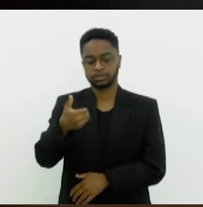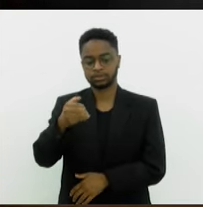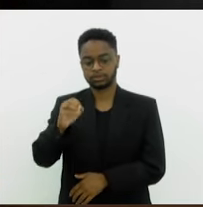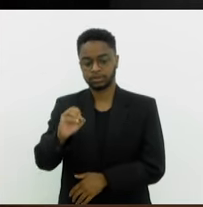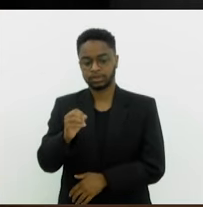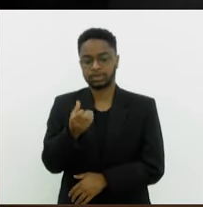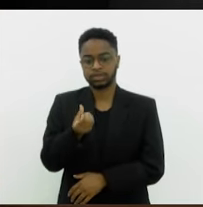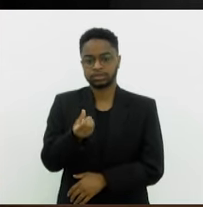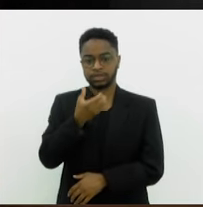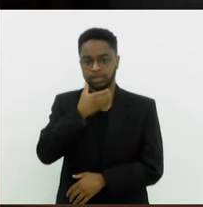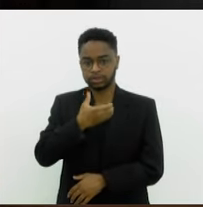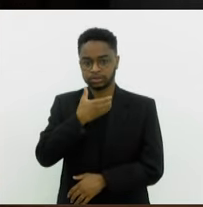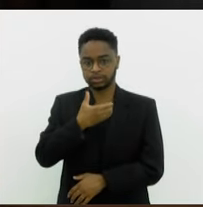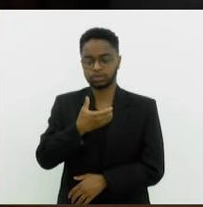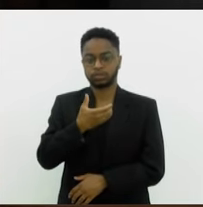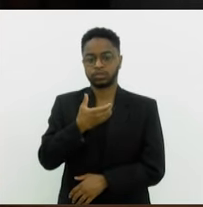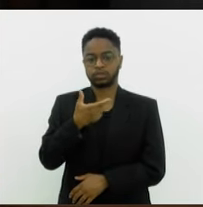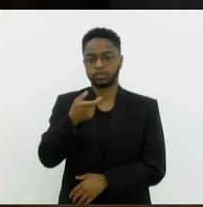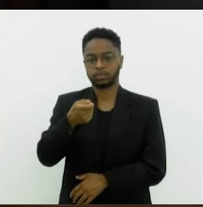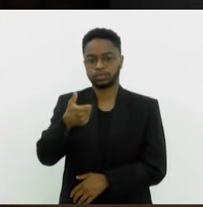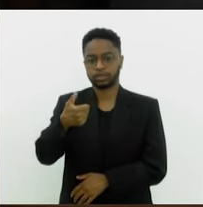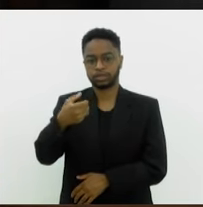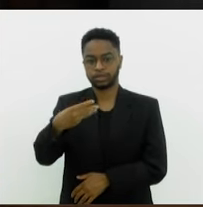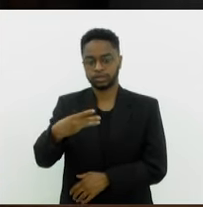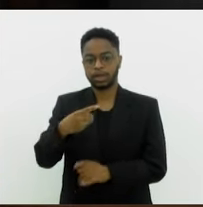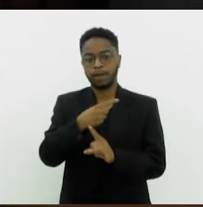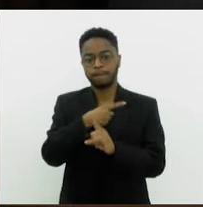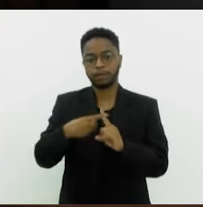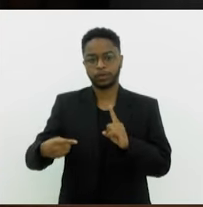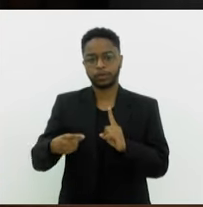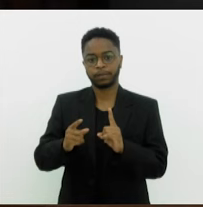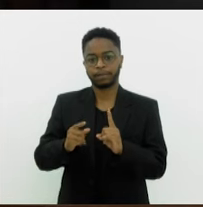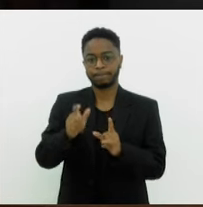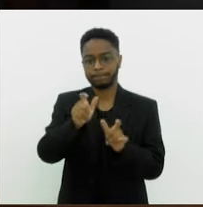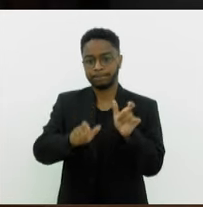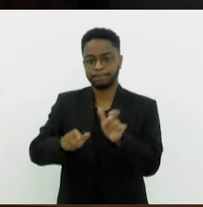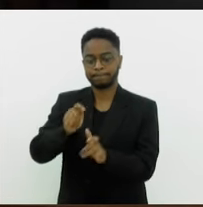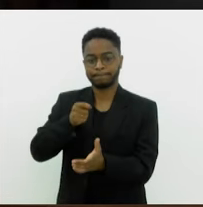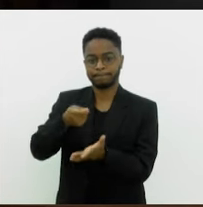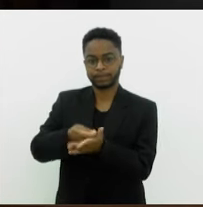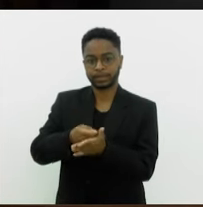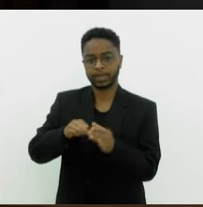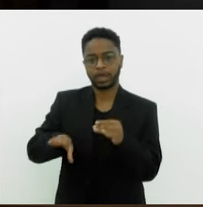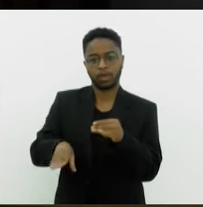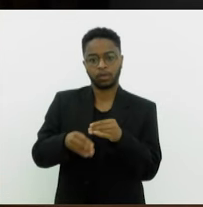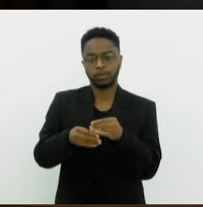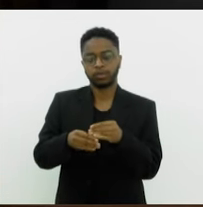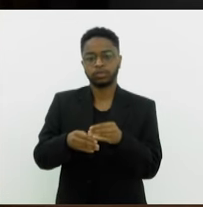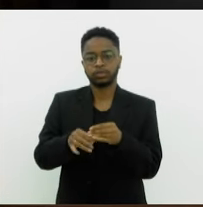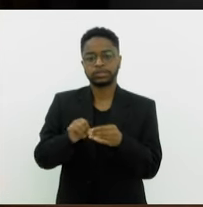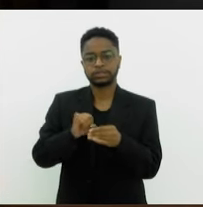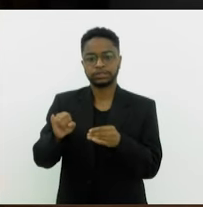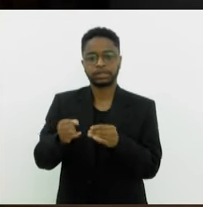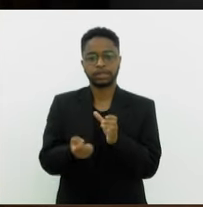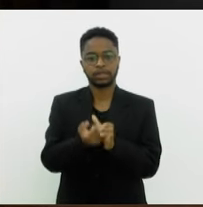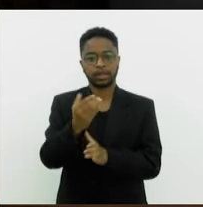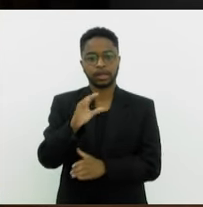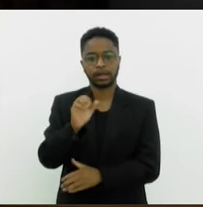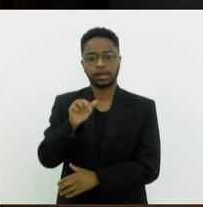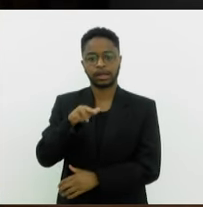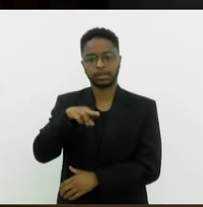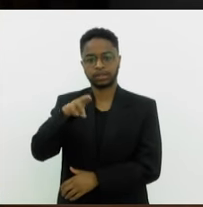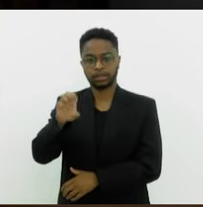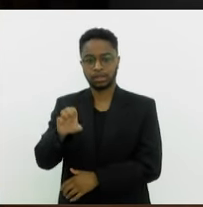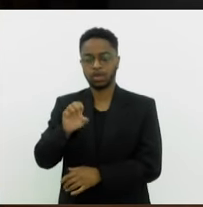de dezembro de 2013, para proibir a cobrança ao consumidor de qualquer acréscimo pela emissão e envio de carnê ou boleto